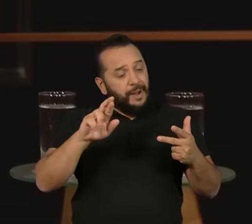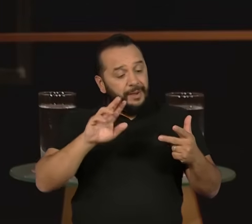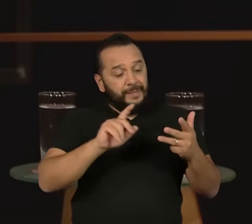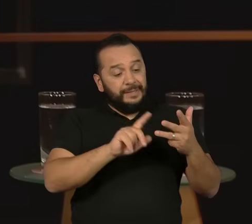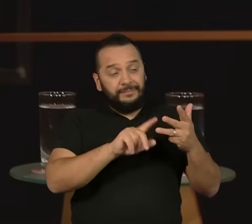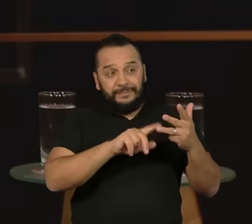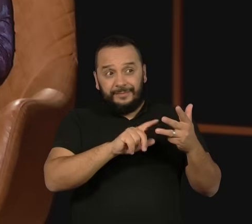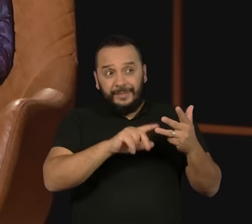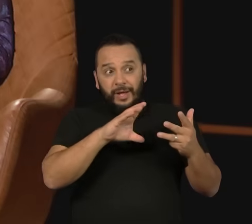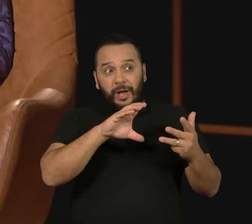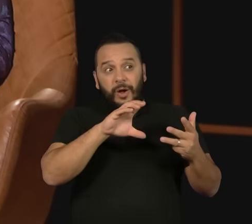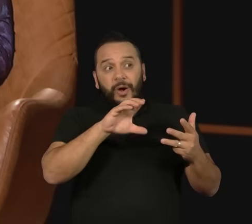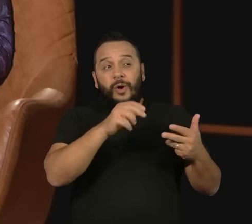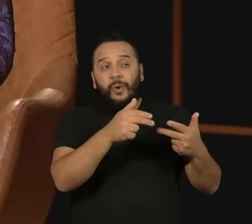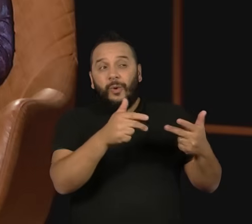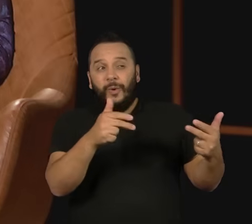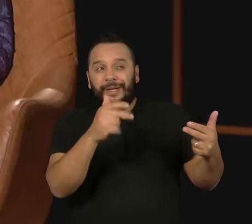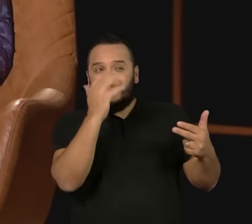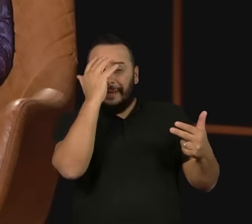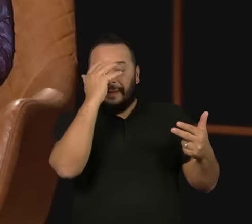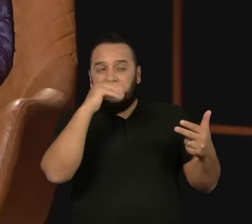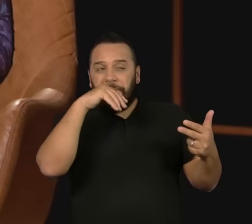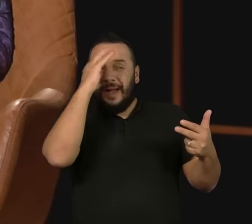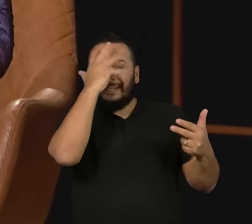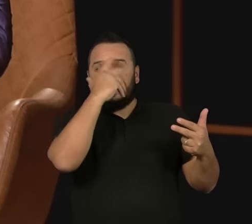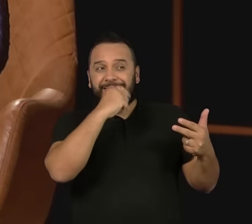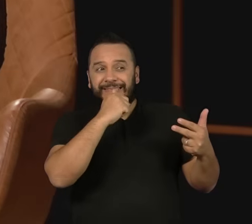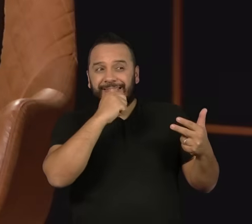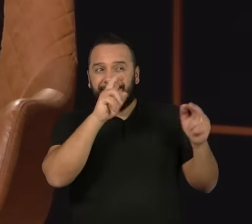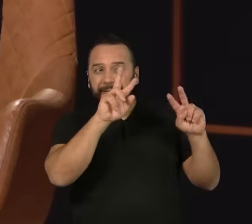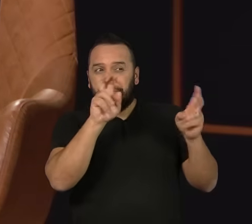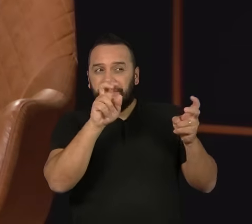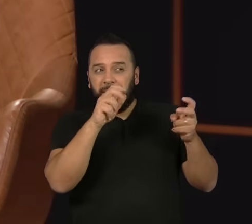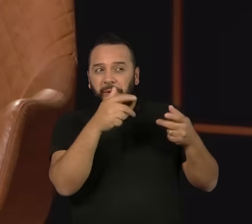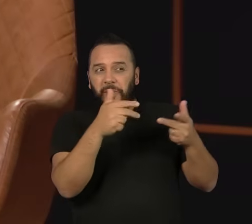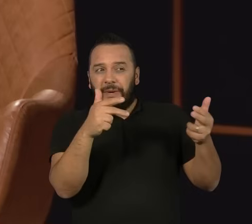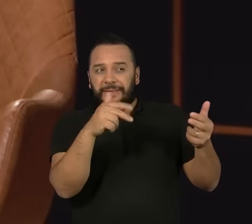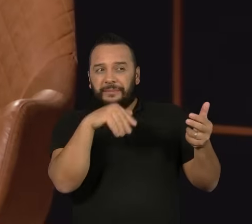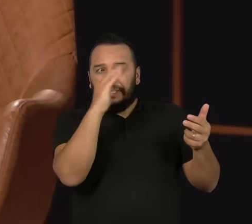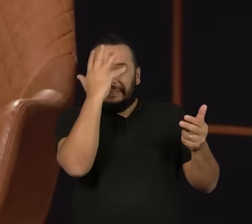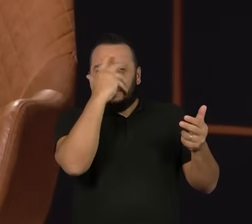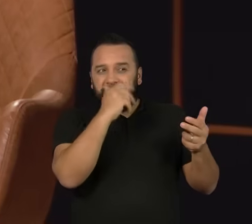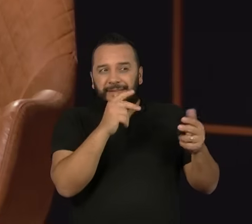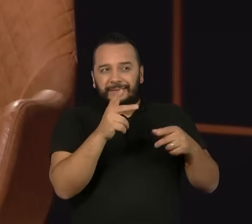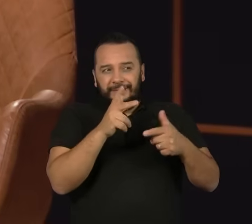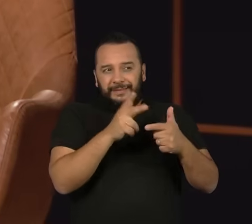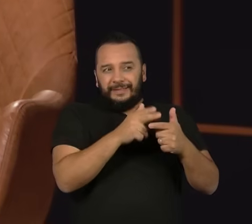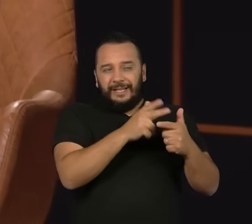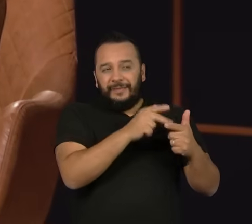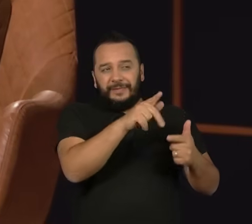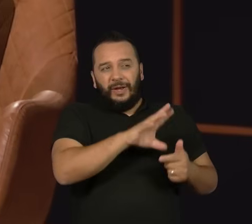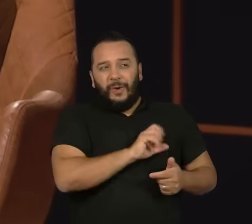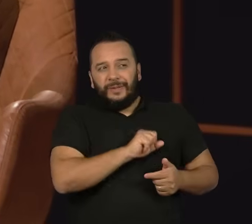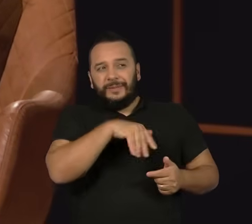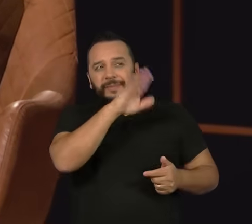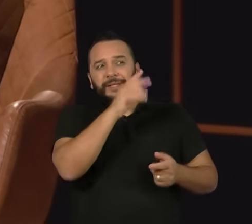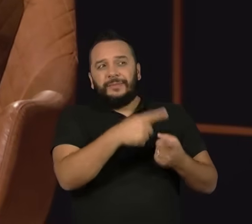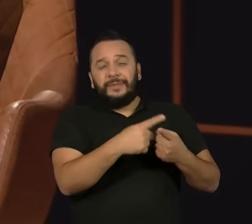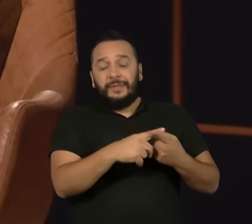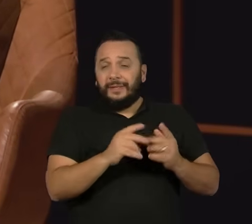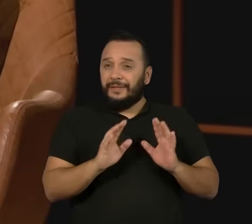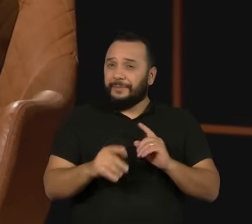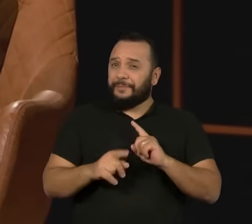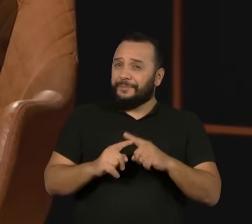seus melhores trabalhos na TV. Por quê? Eu acho. Eu gosto muito da série. A personagem, a Teresa, é